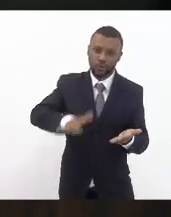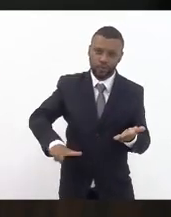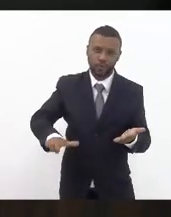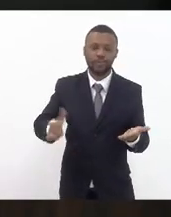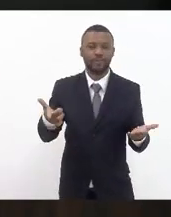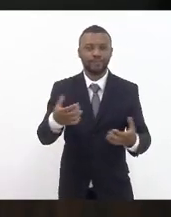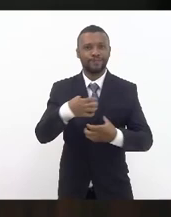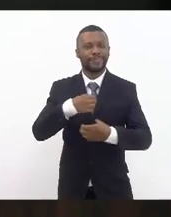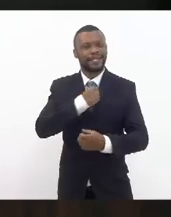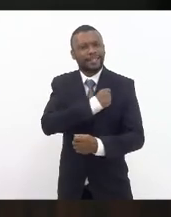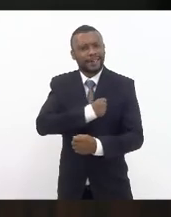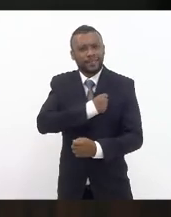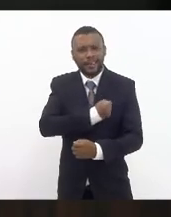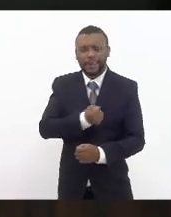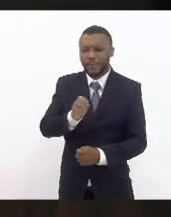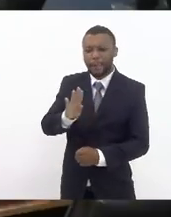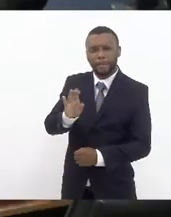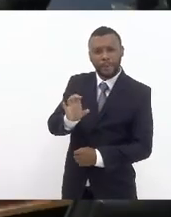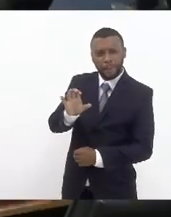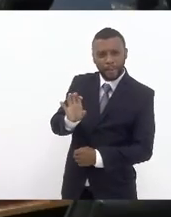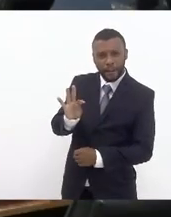saudade, Bebetão, Samuel,